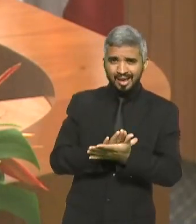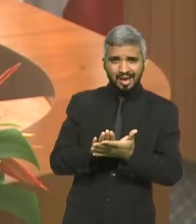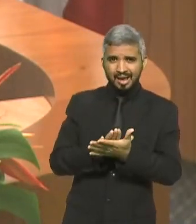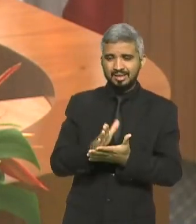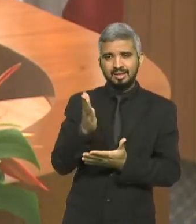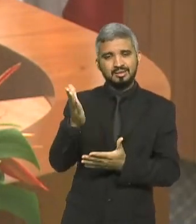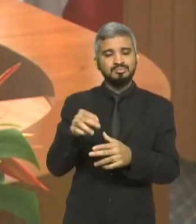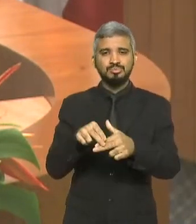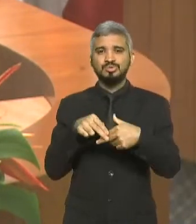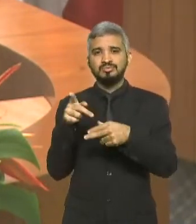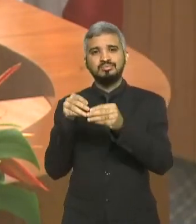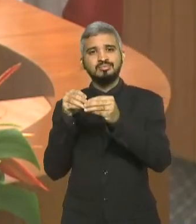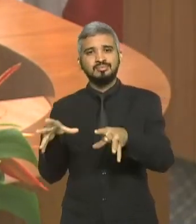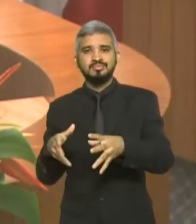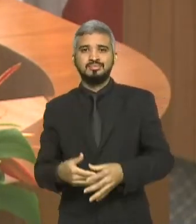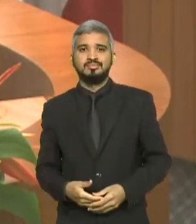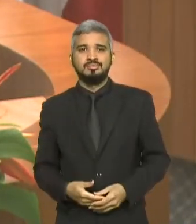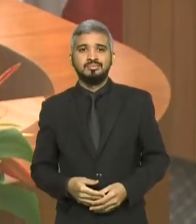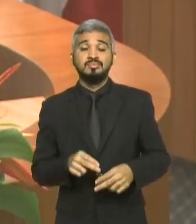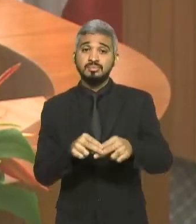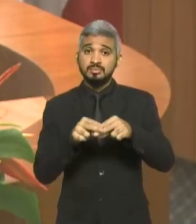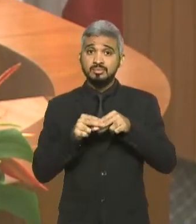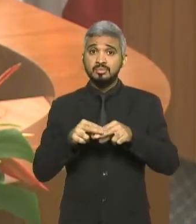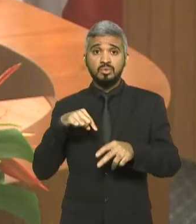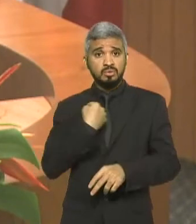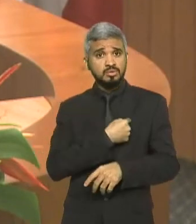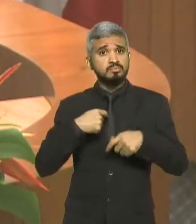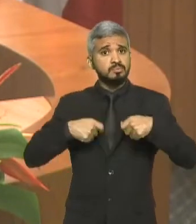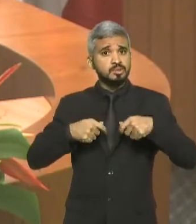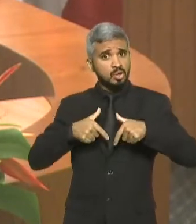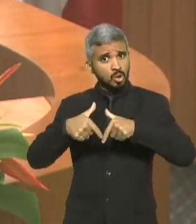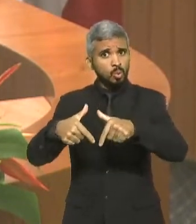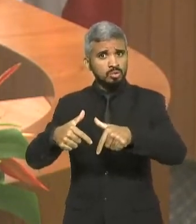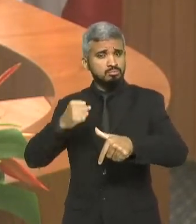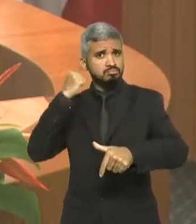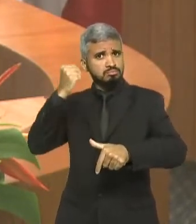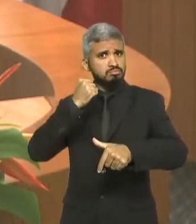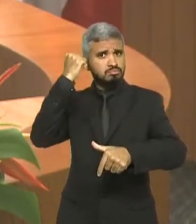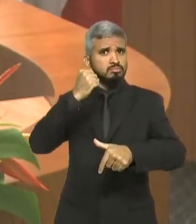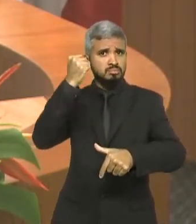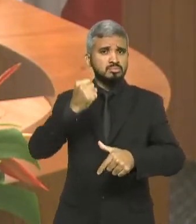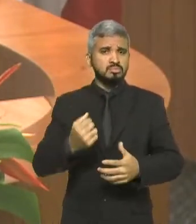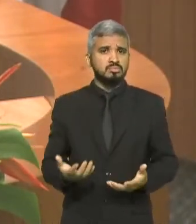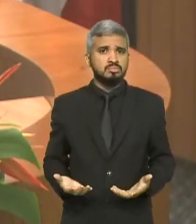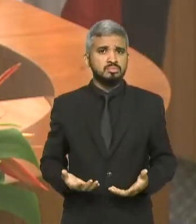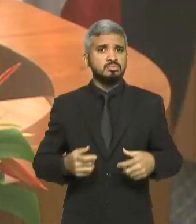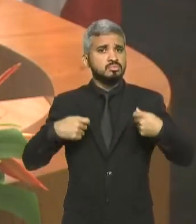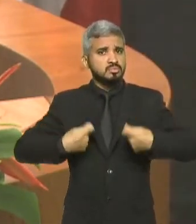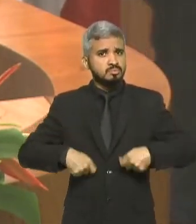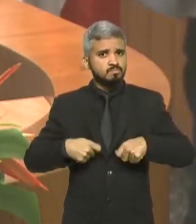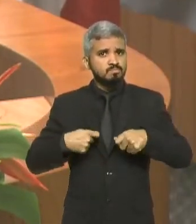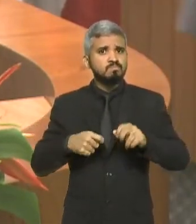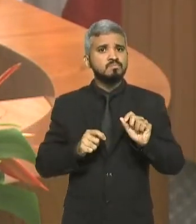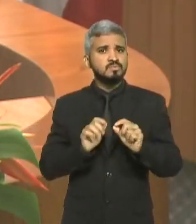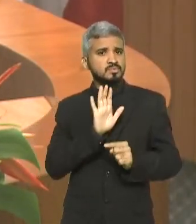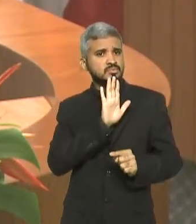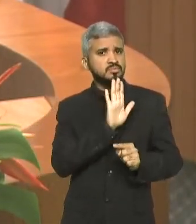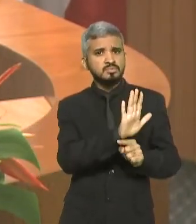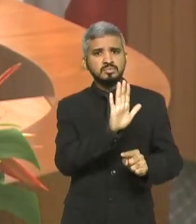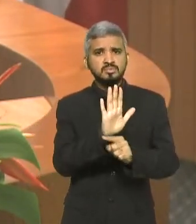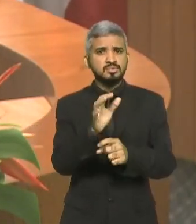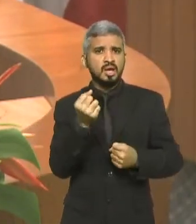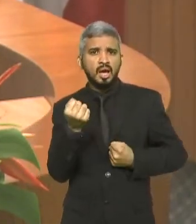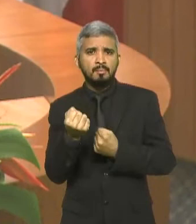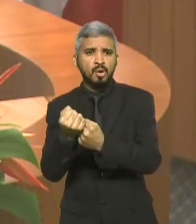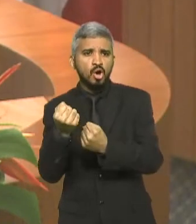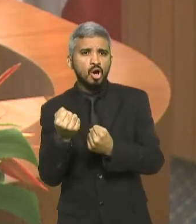não luta pelos seus direitos não é digno de tê-los. Vamos à luta. Em nome de todos aqueles que estudam, que